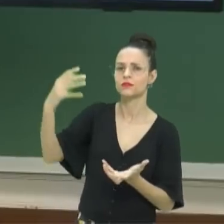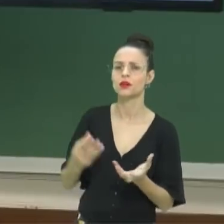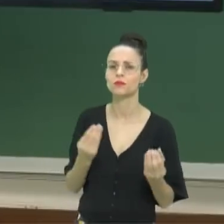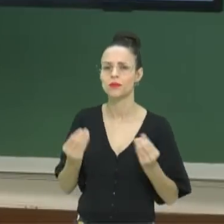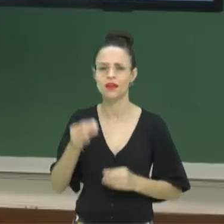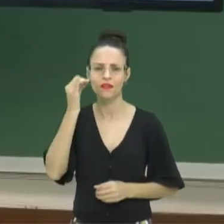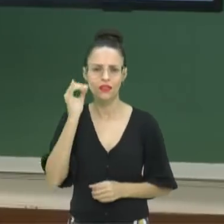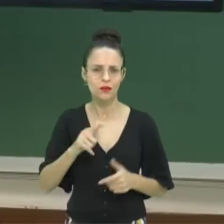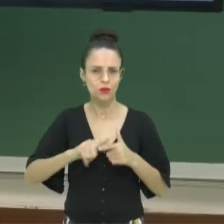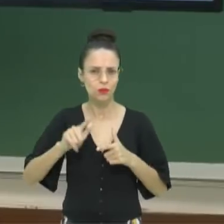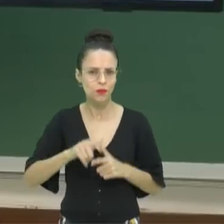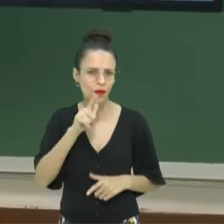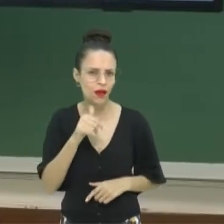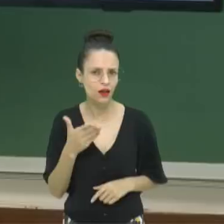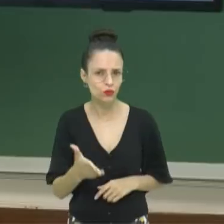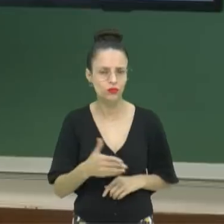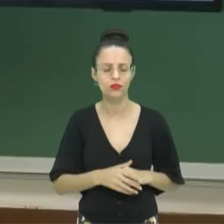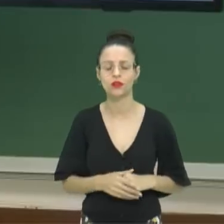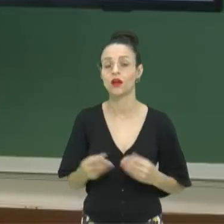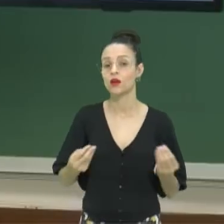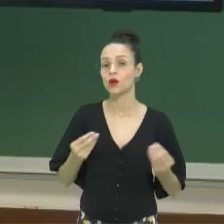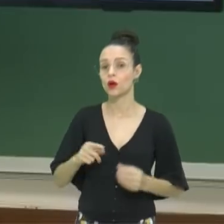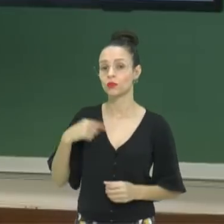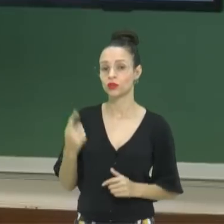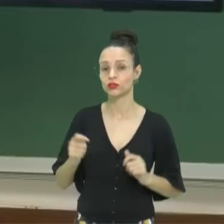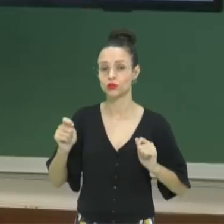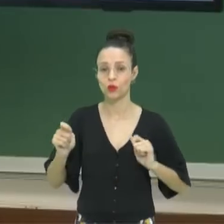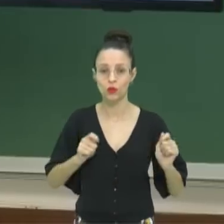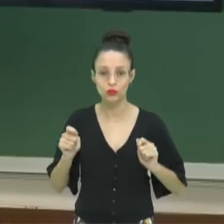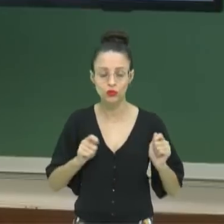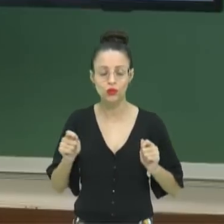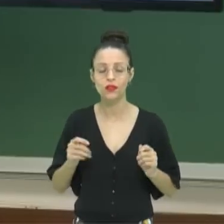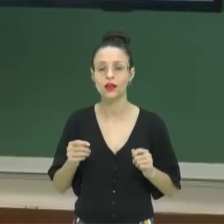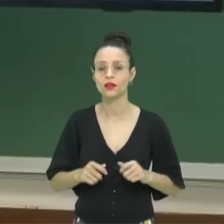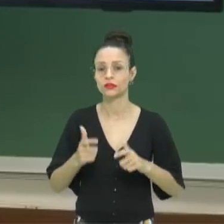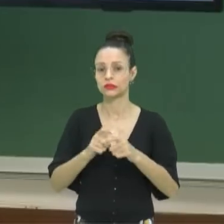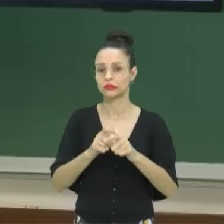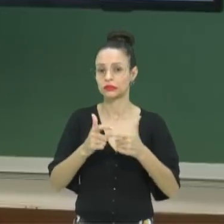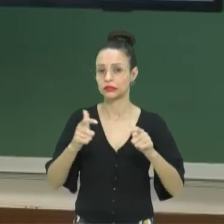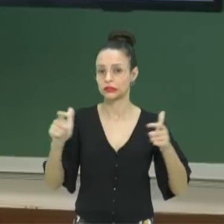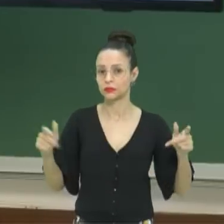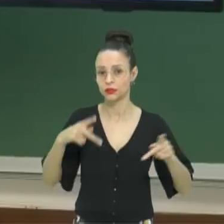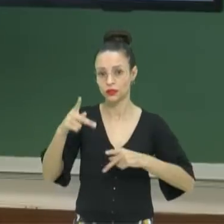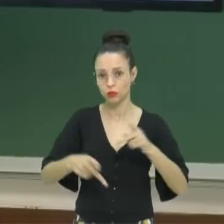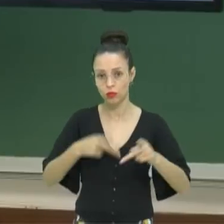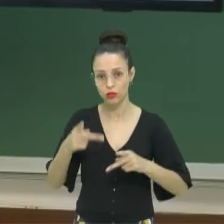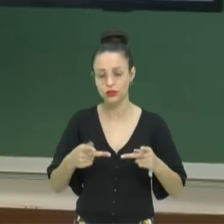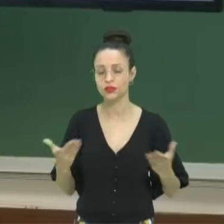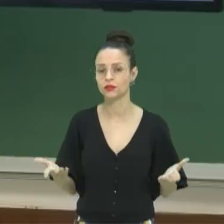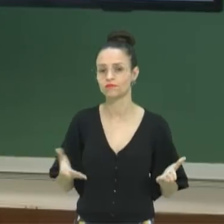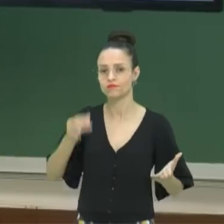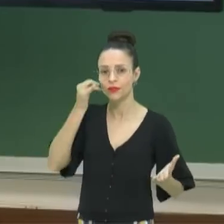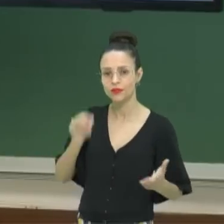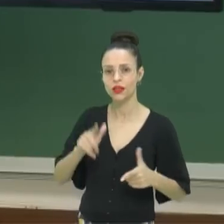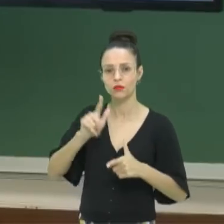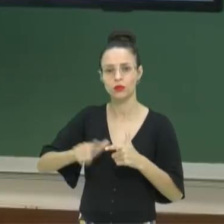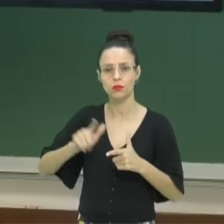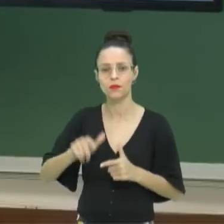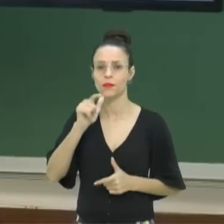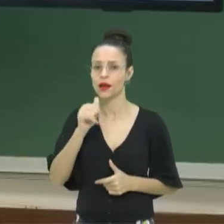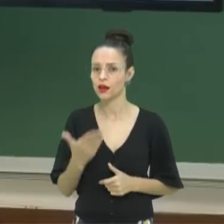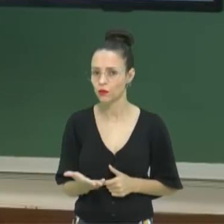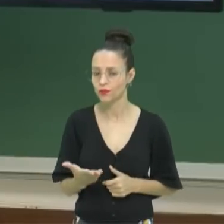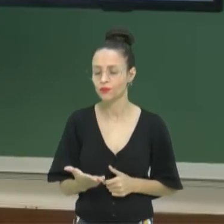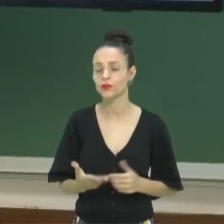esse problema com a água? Como que nós vamos controlar o crescimento do país para que não tenhamos esse problema com a